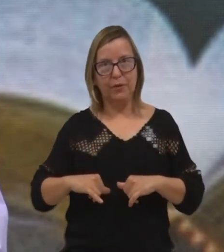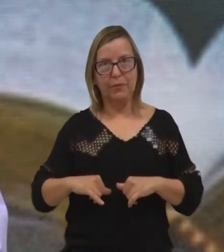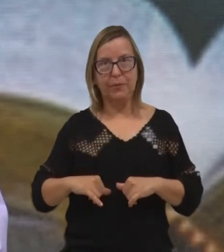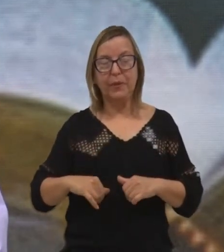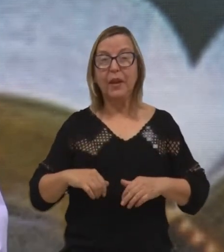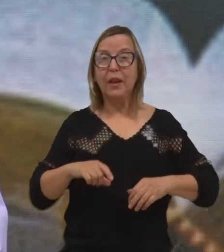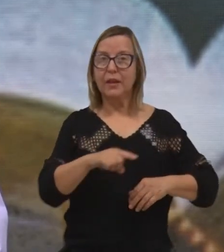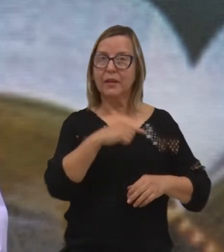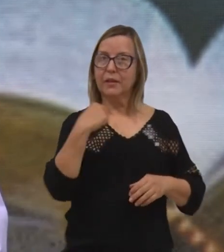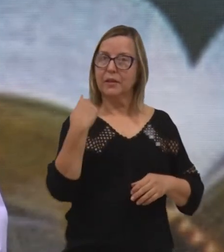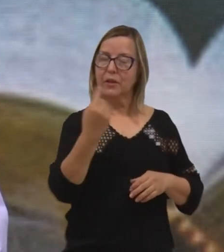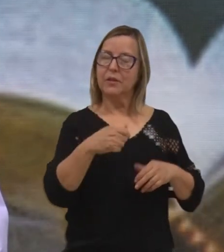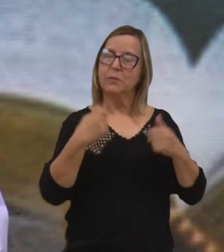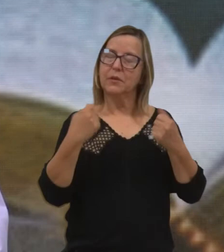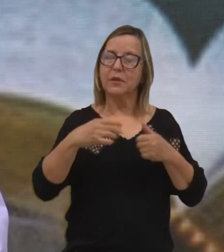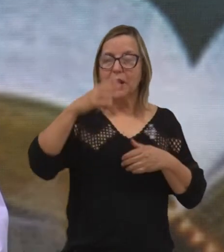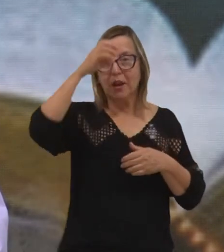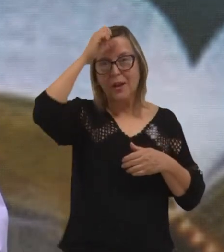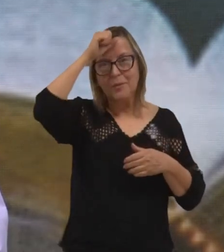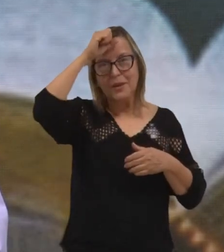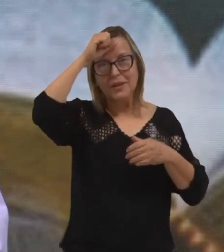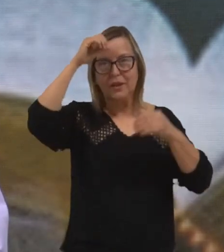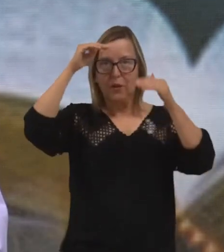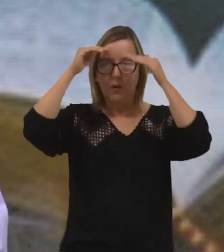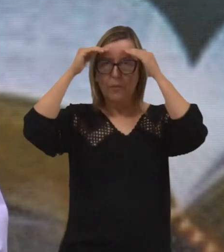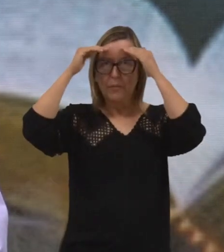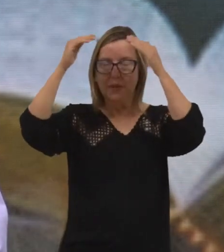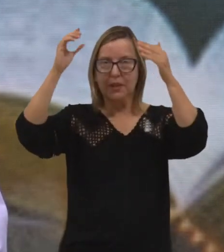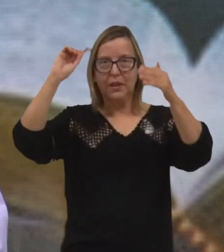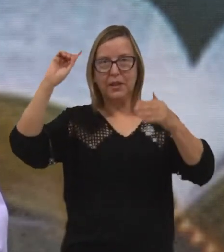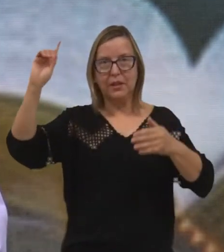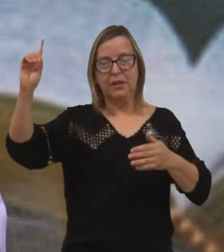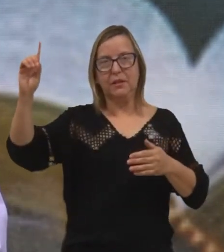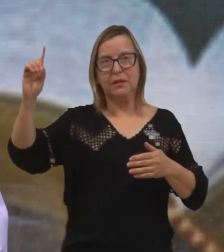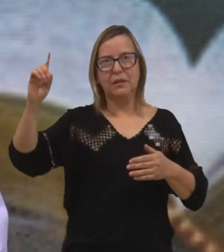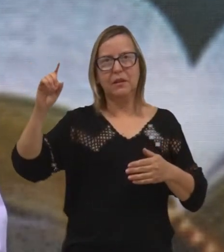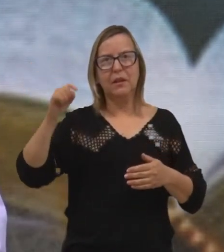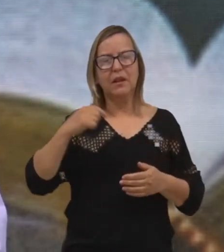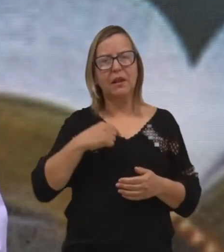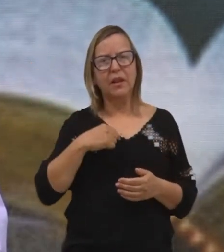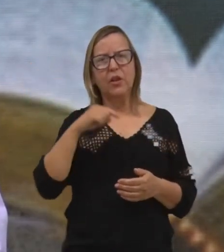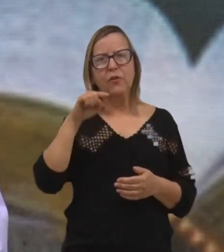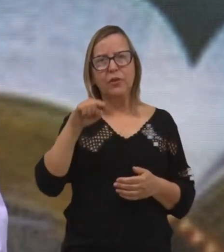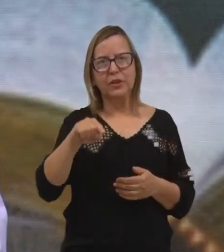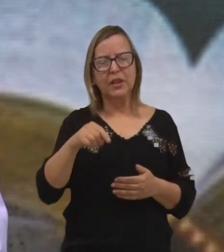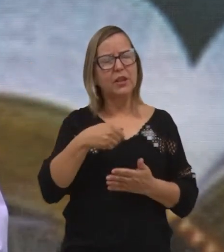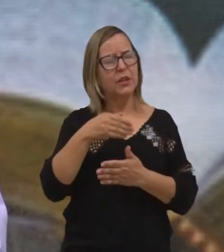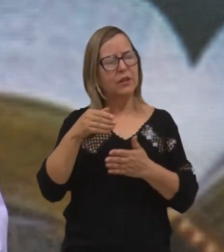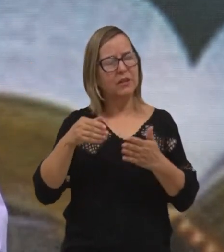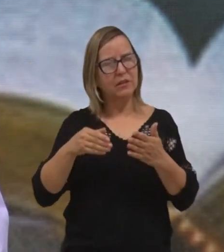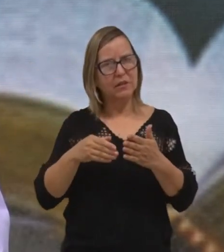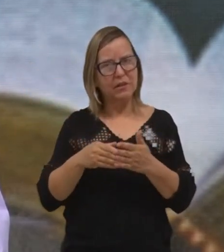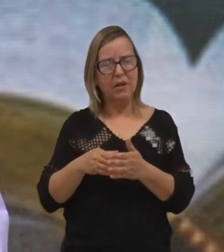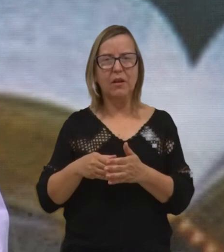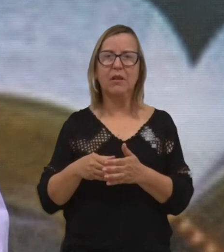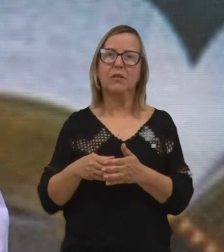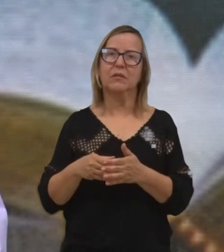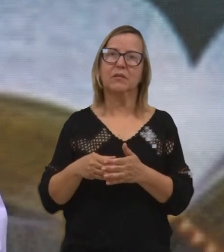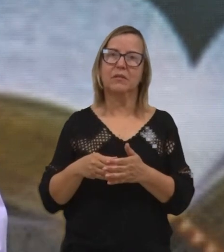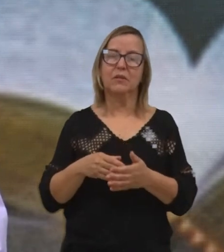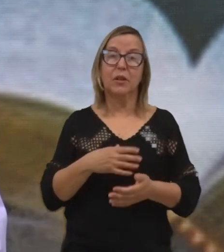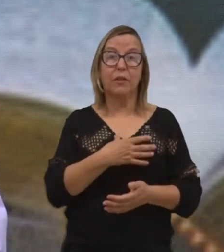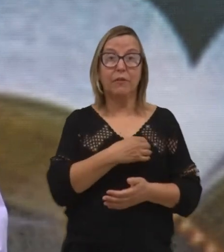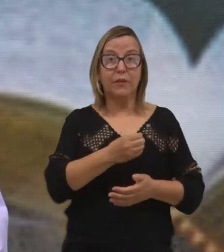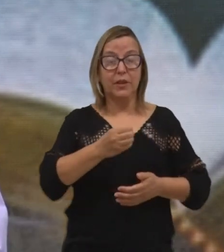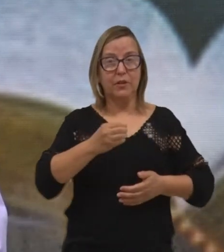nós aprendermos a obedecê-lo. Tanto eu quanto você, todos nós, ninguém está fora dos filhos de Deus, está